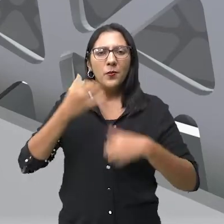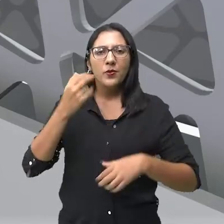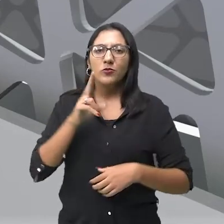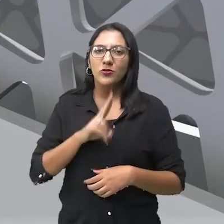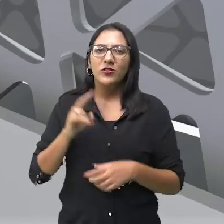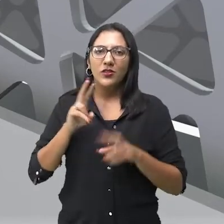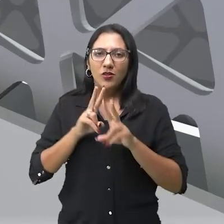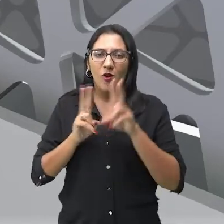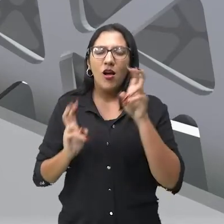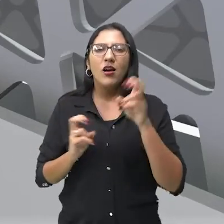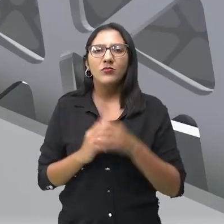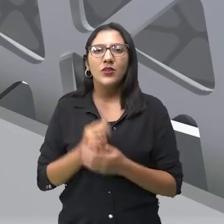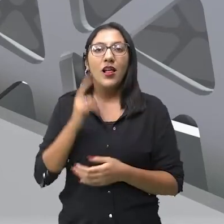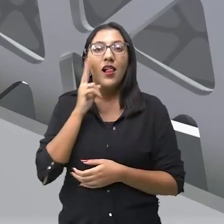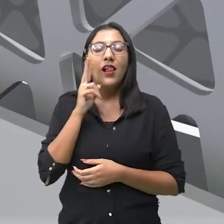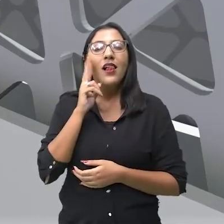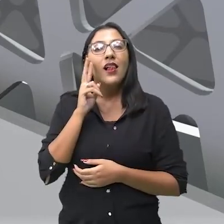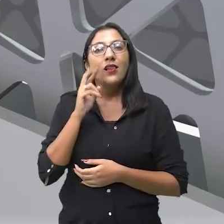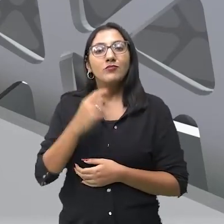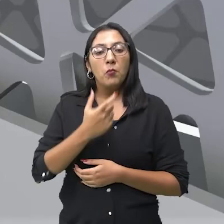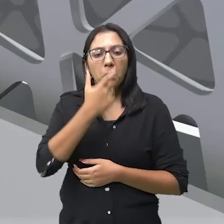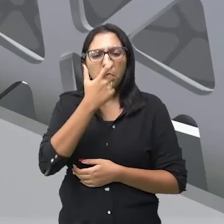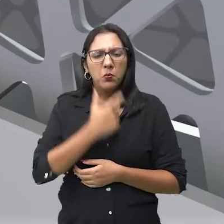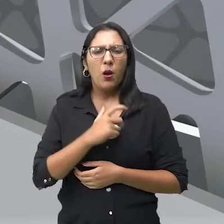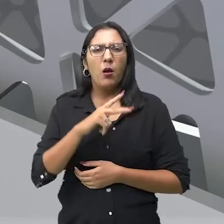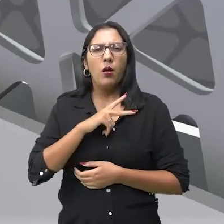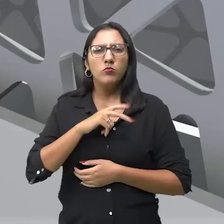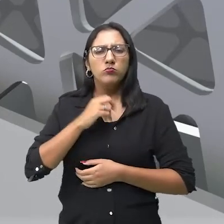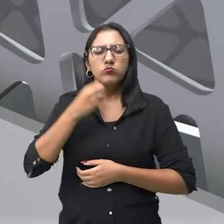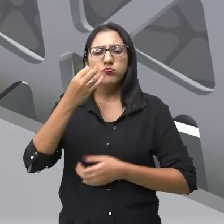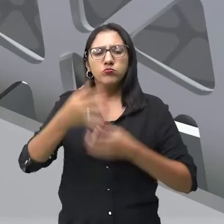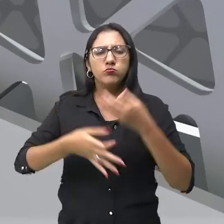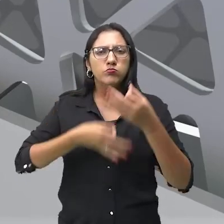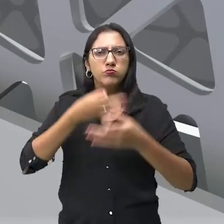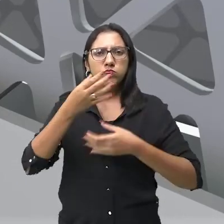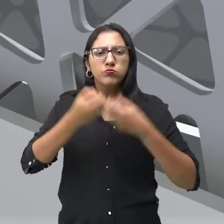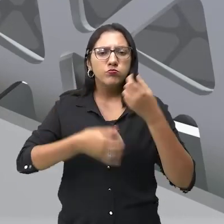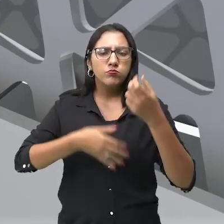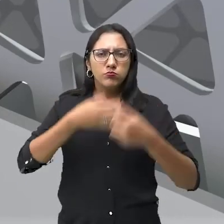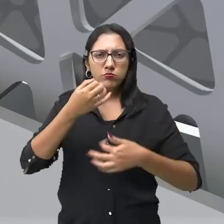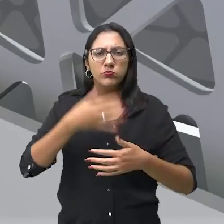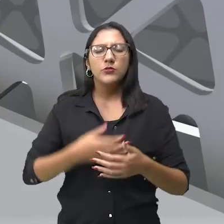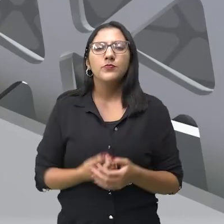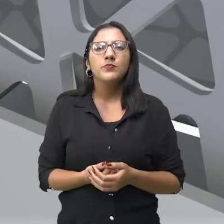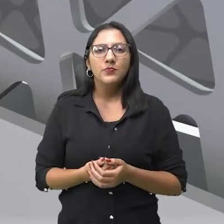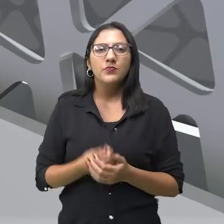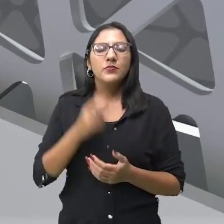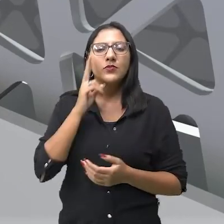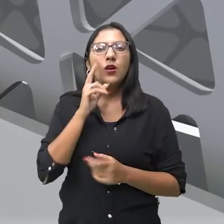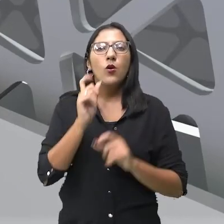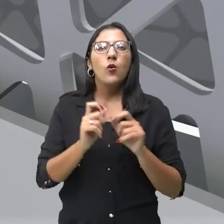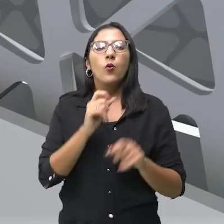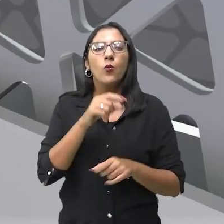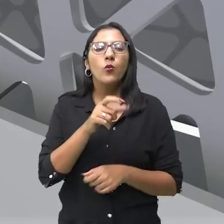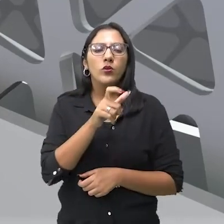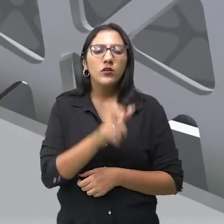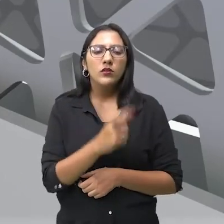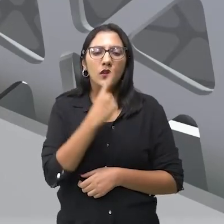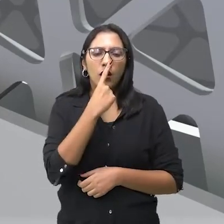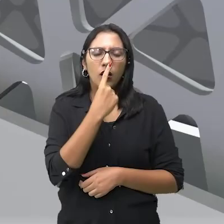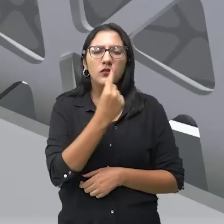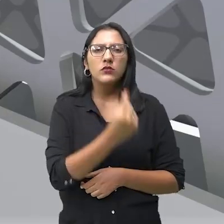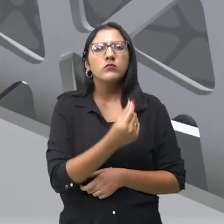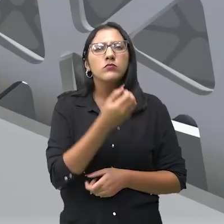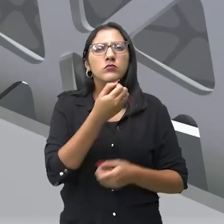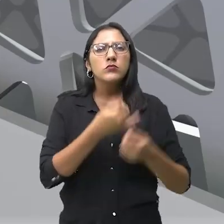Então, é a fala tal e qual saiu da boca do Tucano, tá bom? Então, o que aparece na boca do Tucano em termos